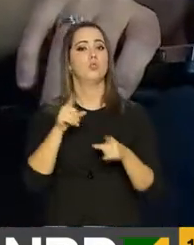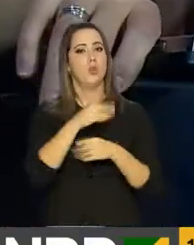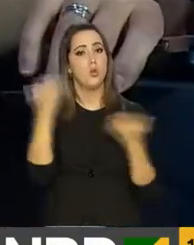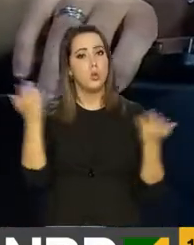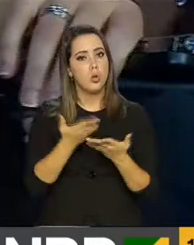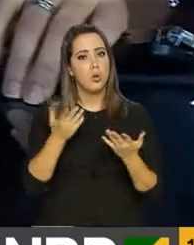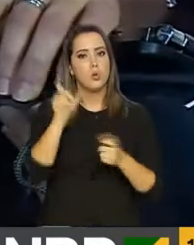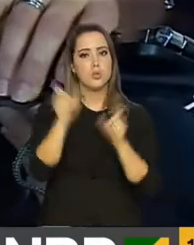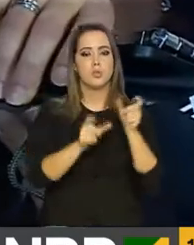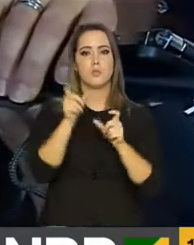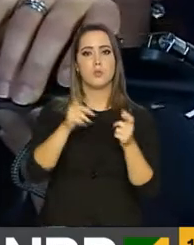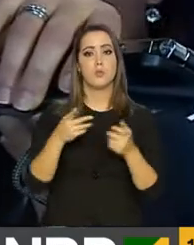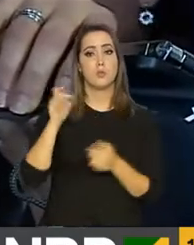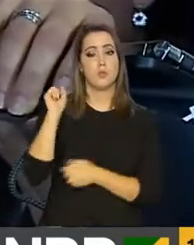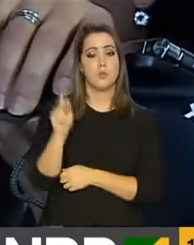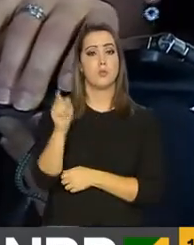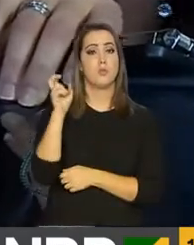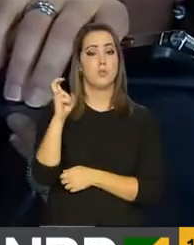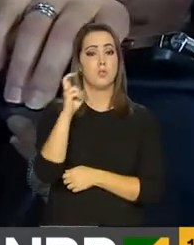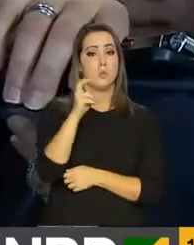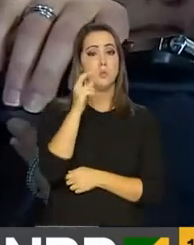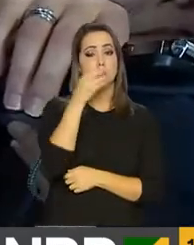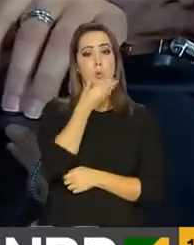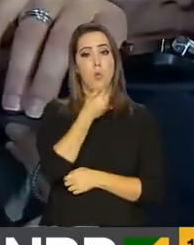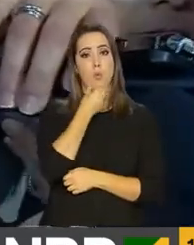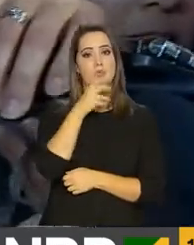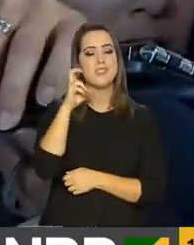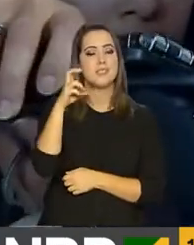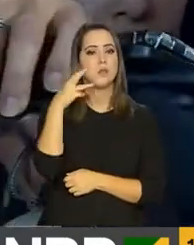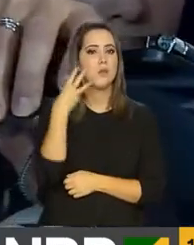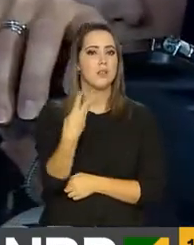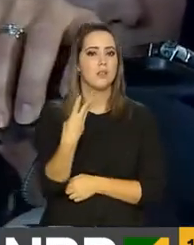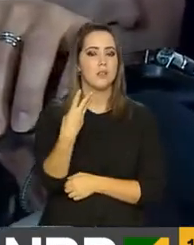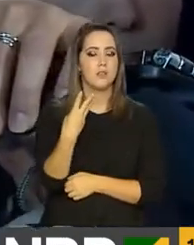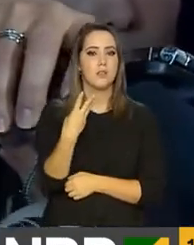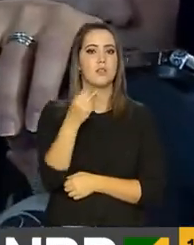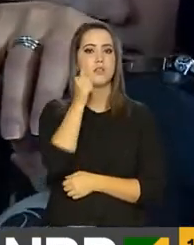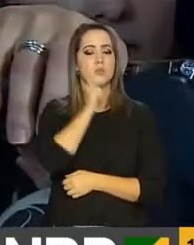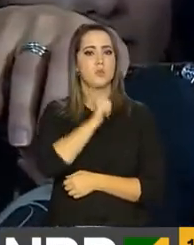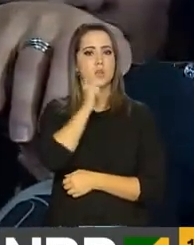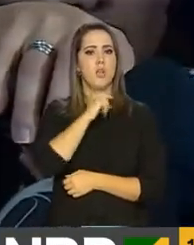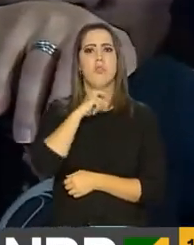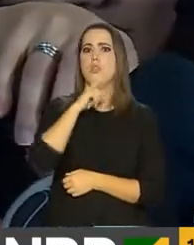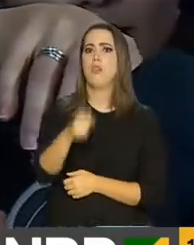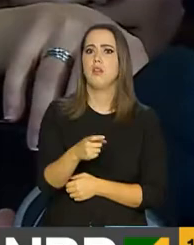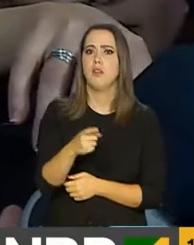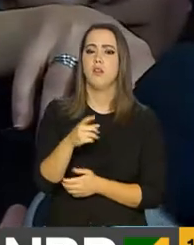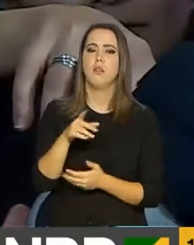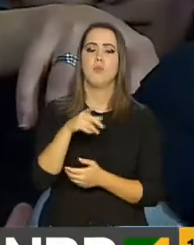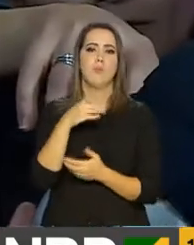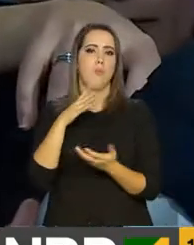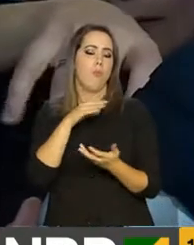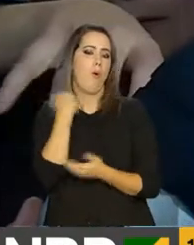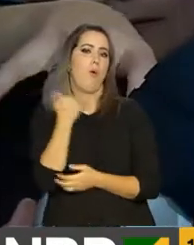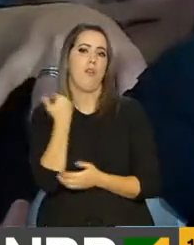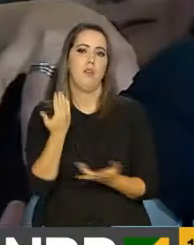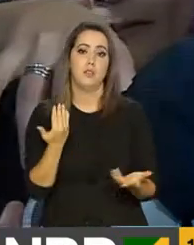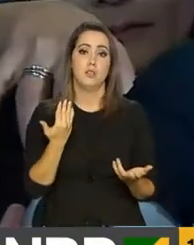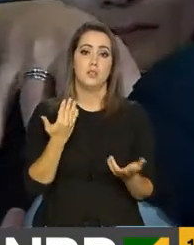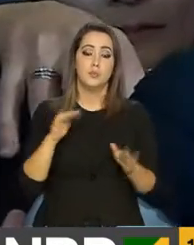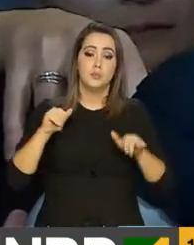pessoas se aposentam com 55 anos homem, 53 anos mulher. Ninguém morreu até essa data. E evidentemente, para chegar